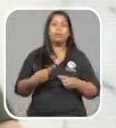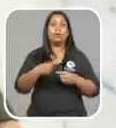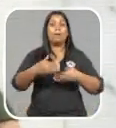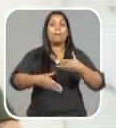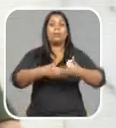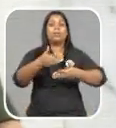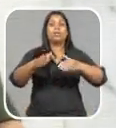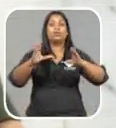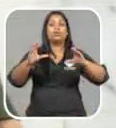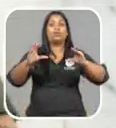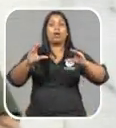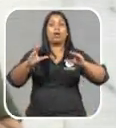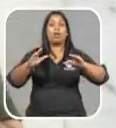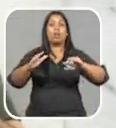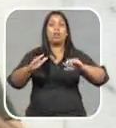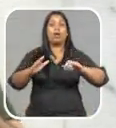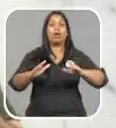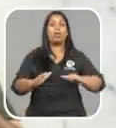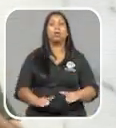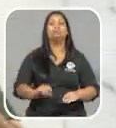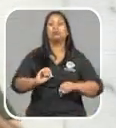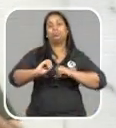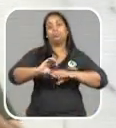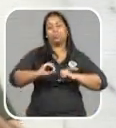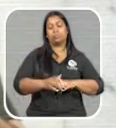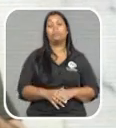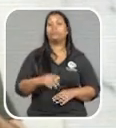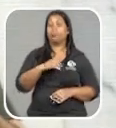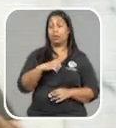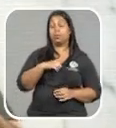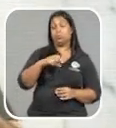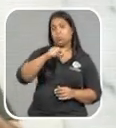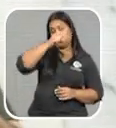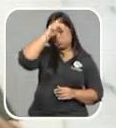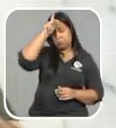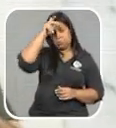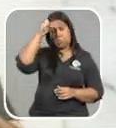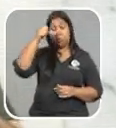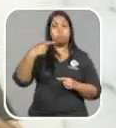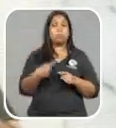professores, o prefeito não cumpre regras, ele fica discutindo na